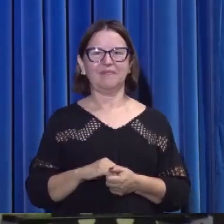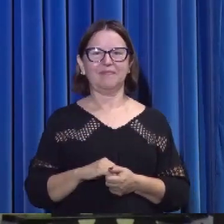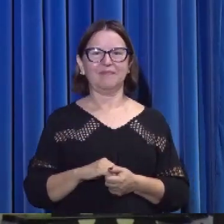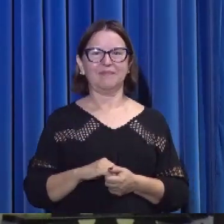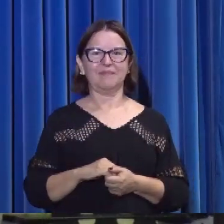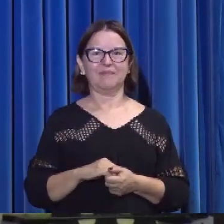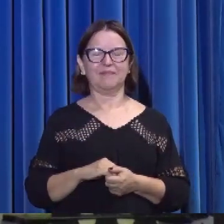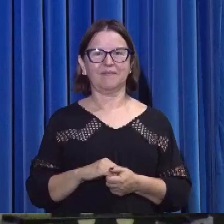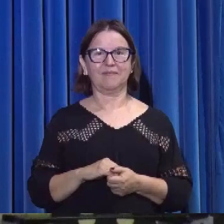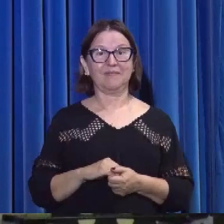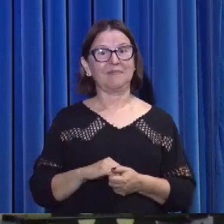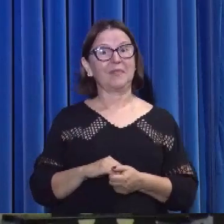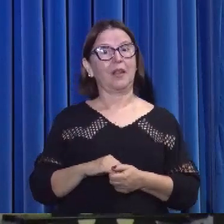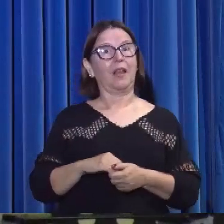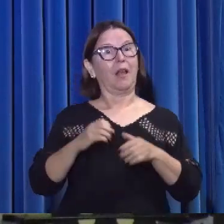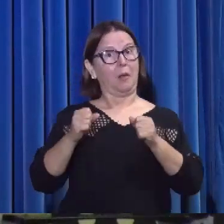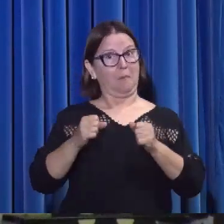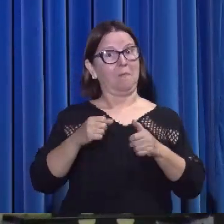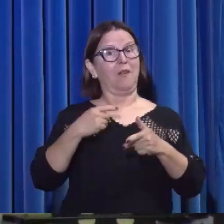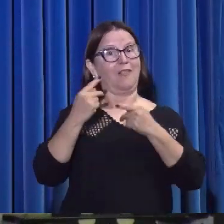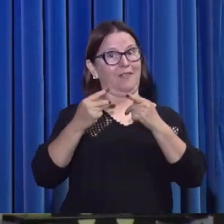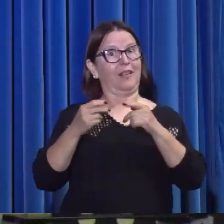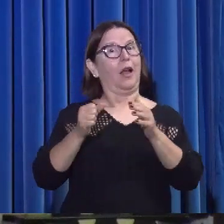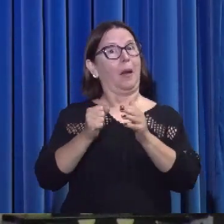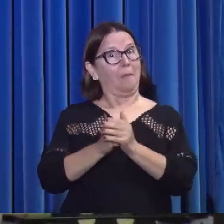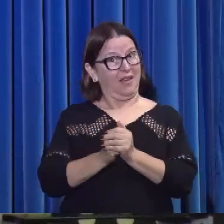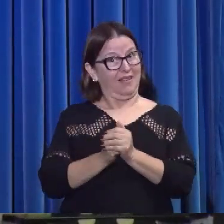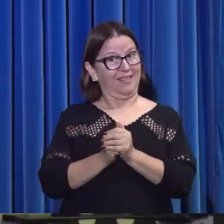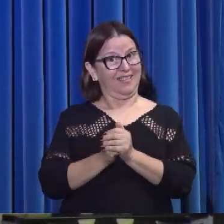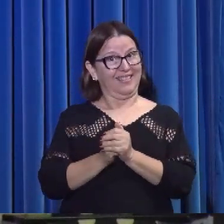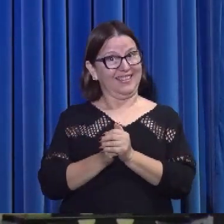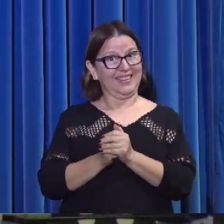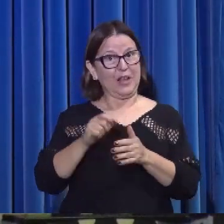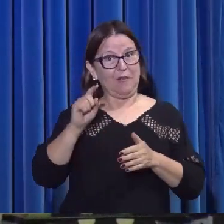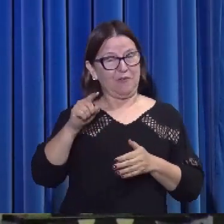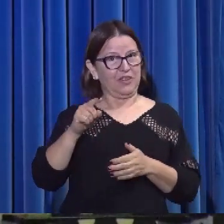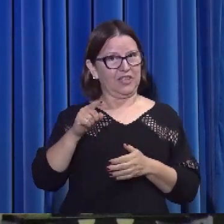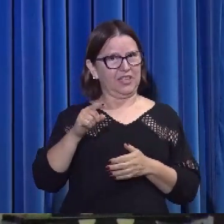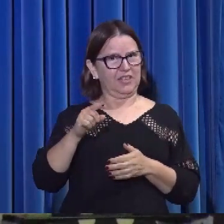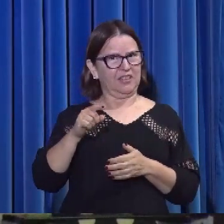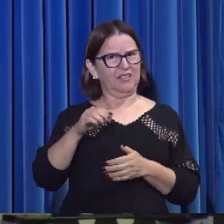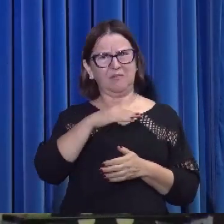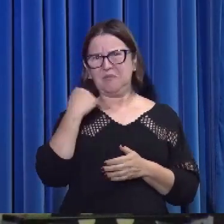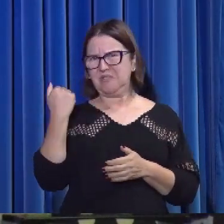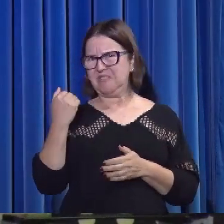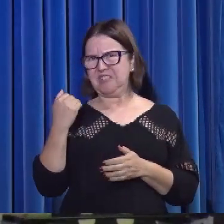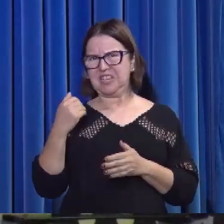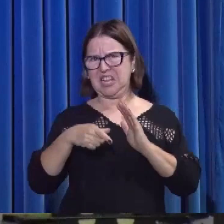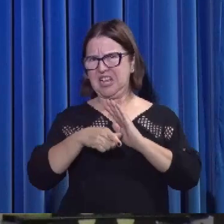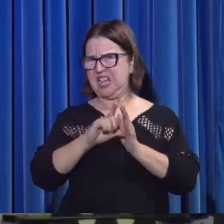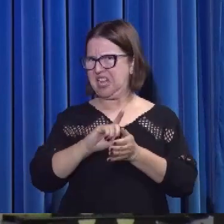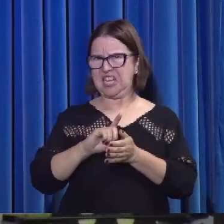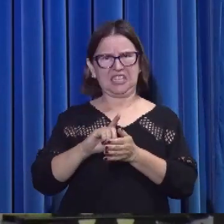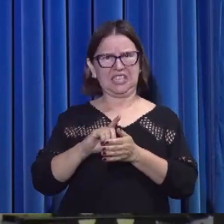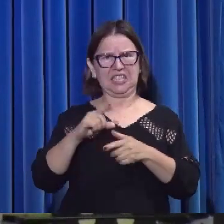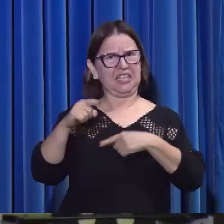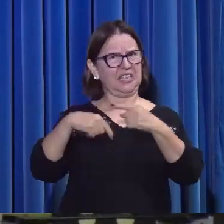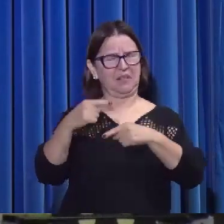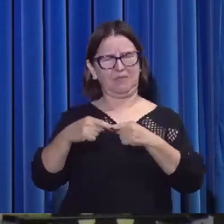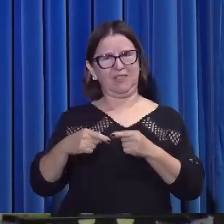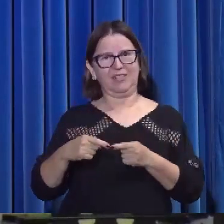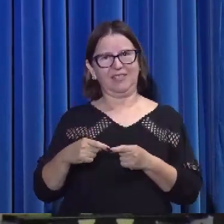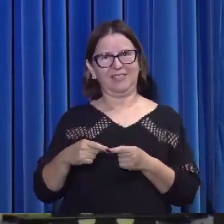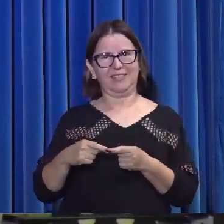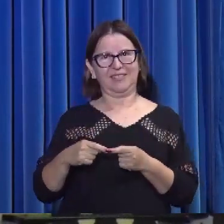Dá para dizer um amém? Você não vai sair daqui um dia antes, um dia depois. Daquilo